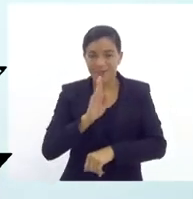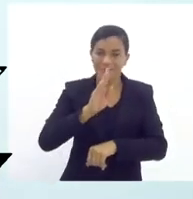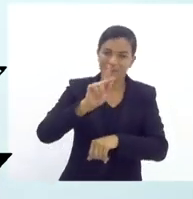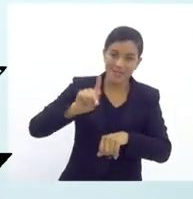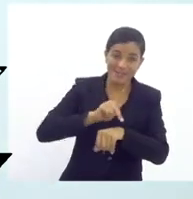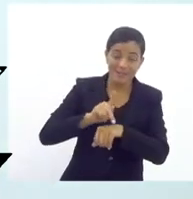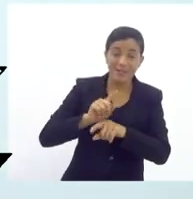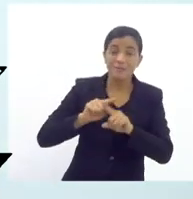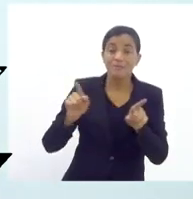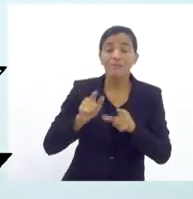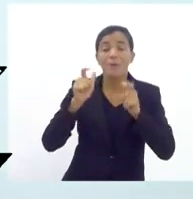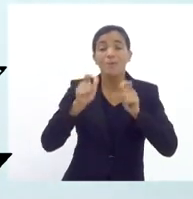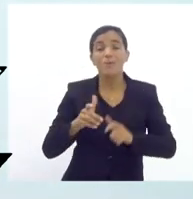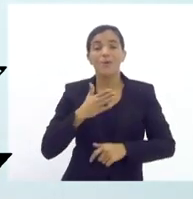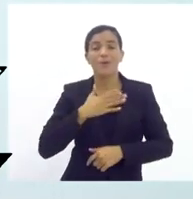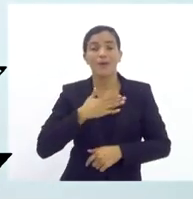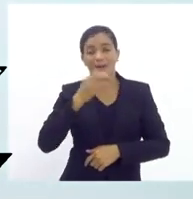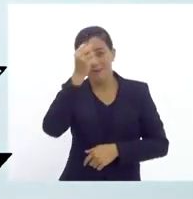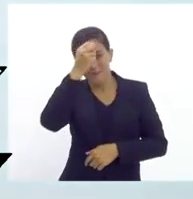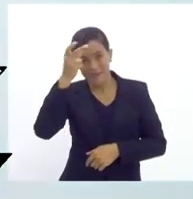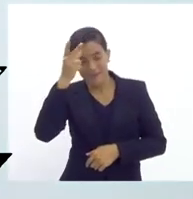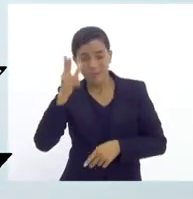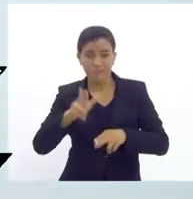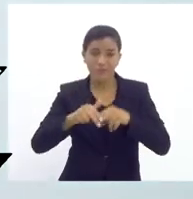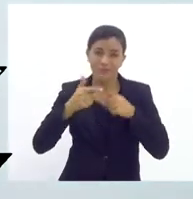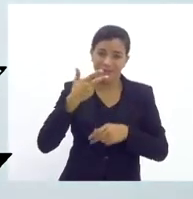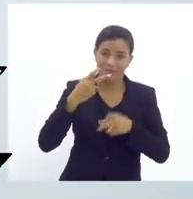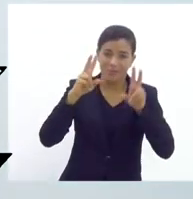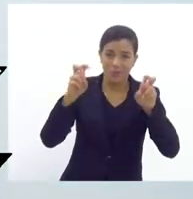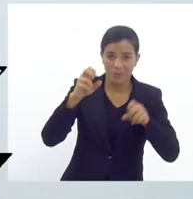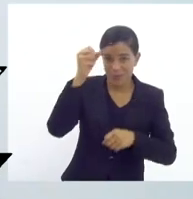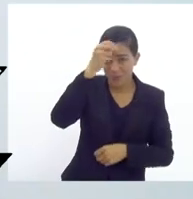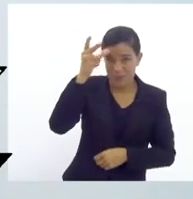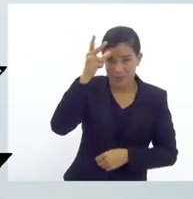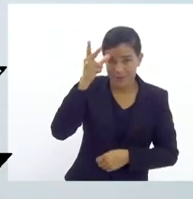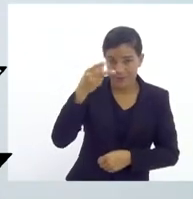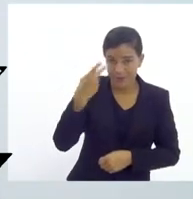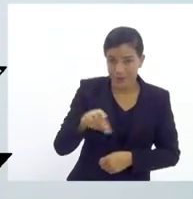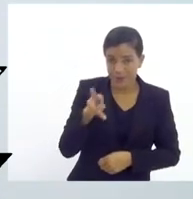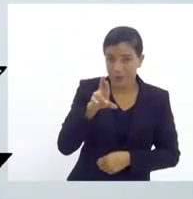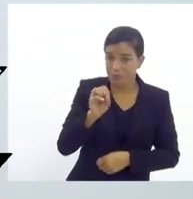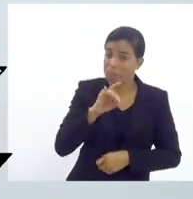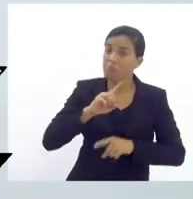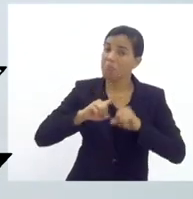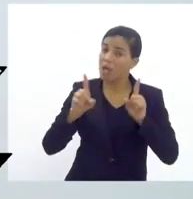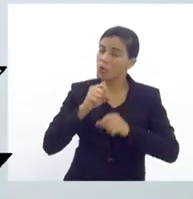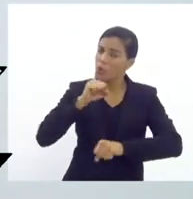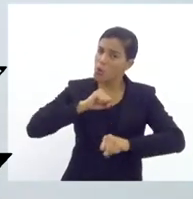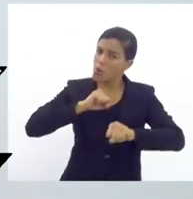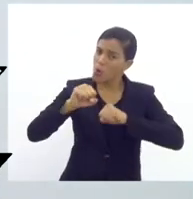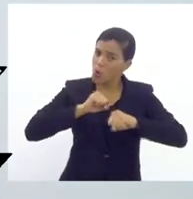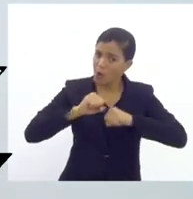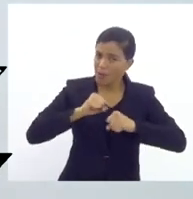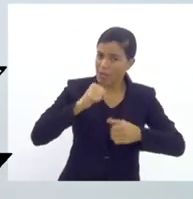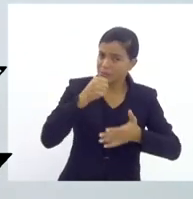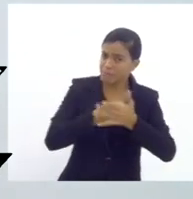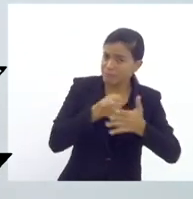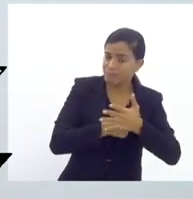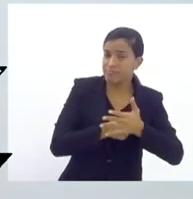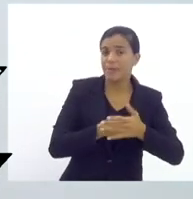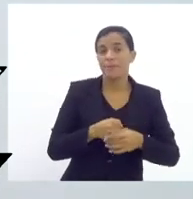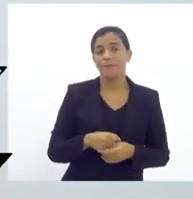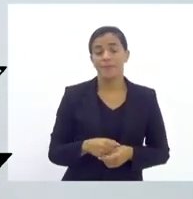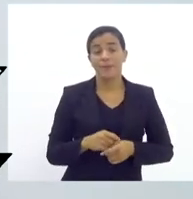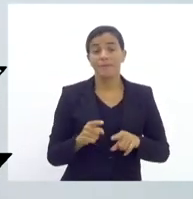o meu lugar é um município Então a gente vai falar disso no município mas no combate de verdade e com